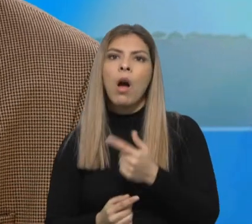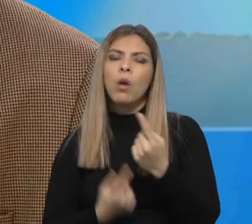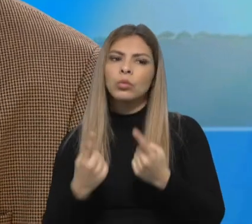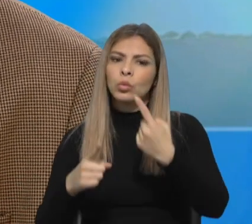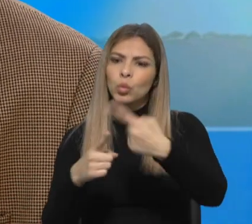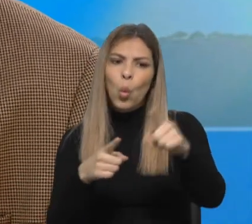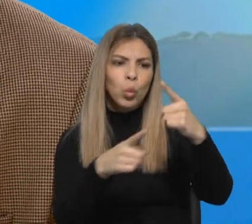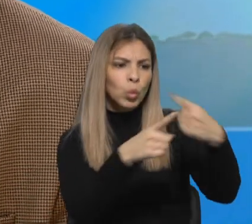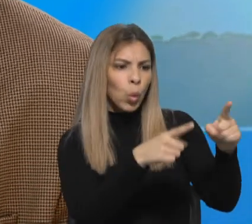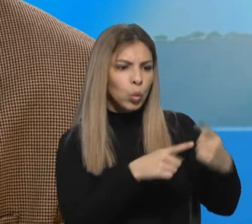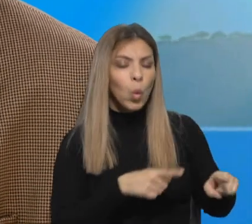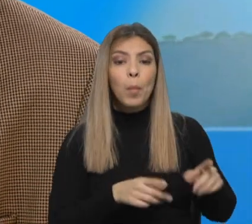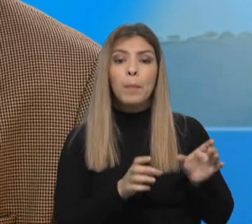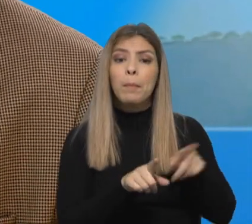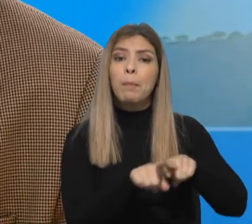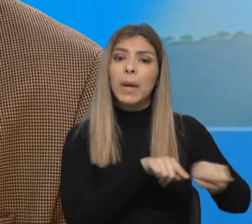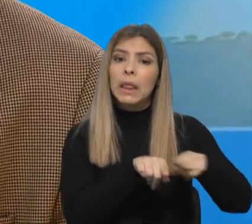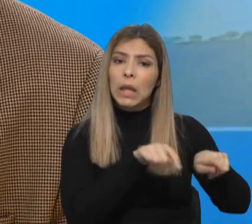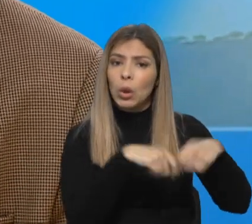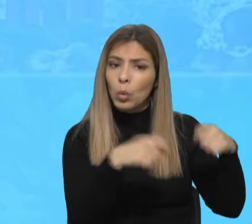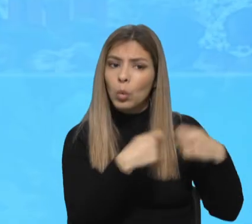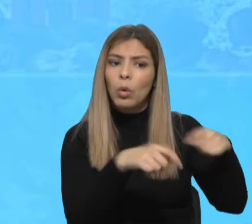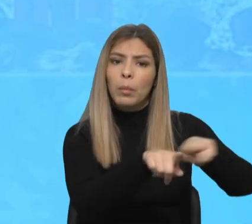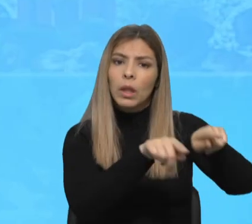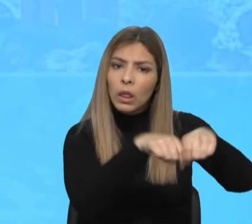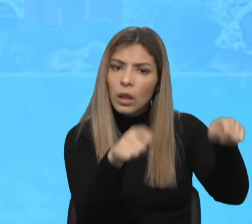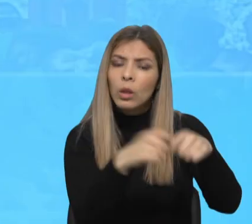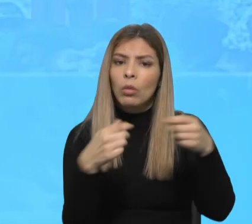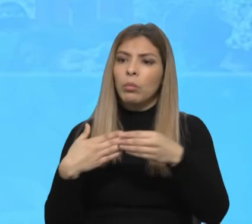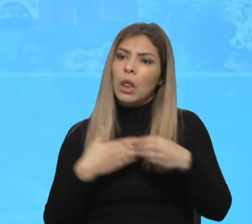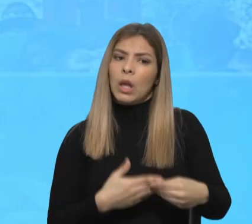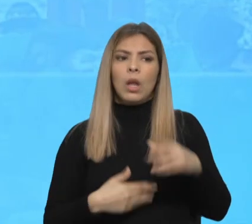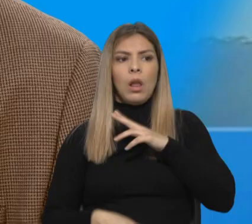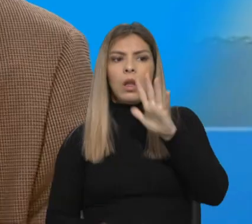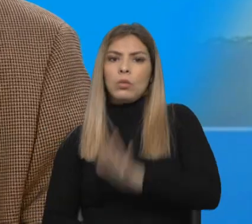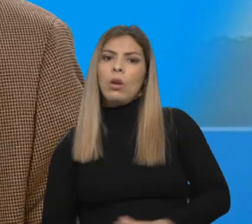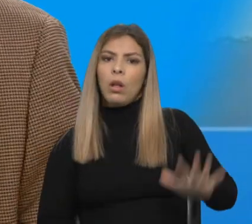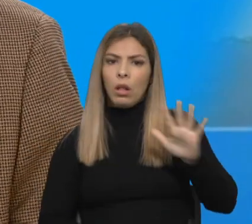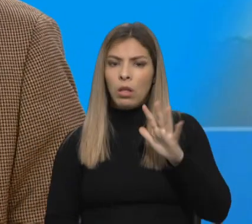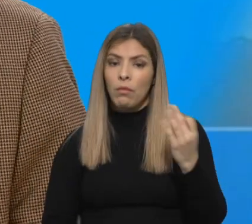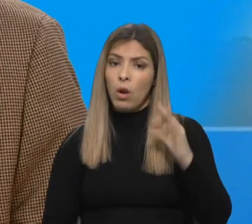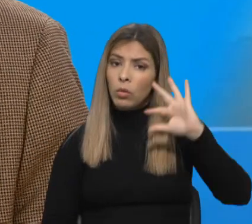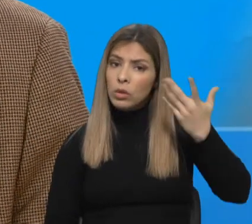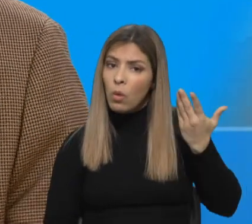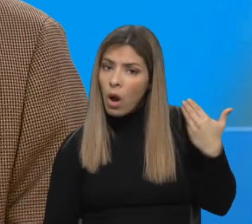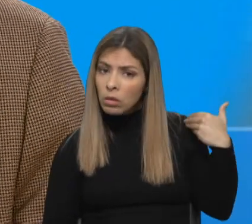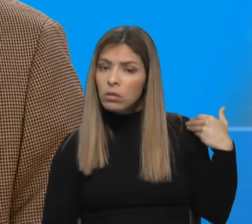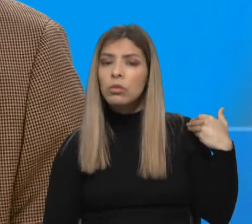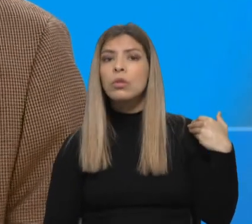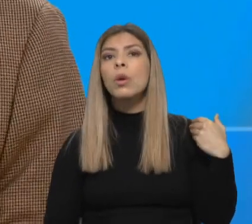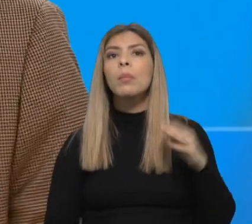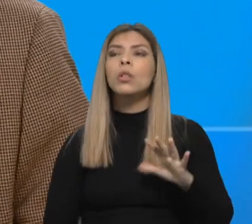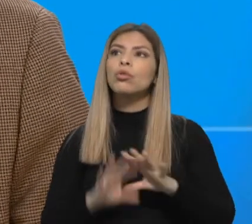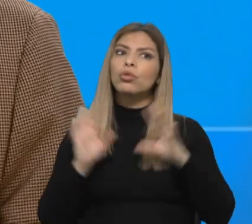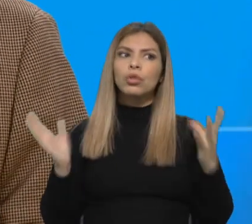com diferentes partidos a liderar os destinos da nação e, portanto, o que nós percebemos é que, de facto, o nosso quadro constitucional é um quadro plural, é um